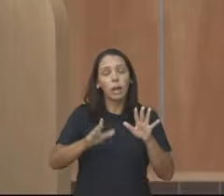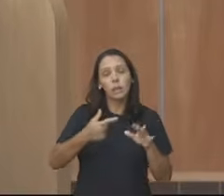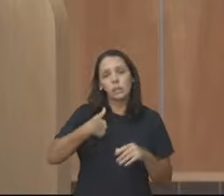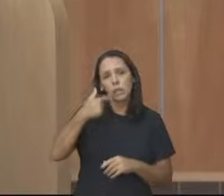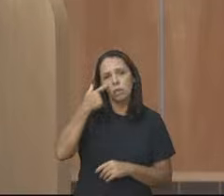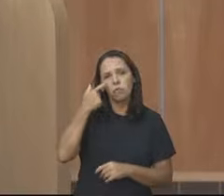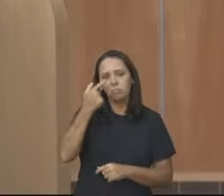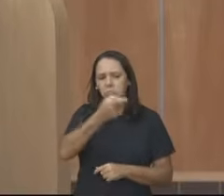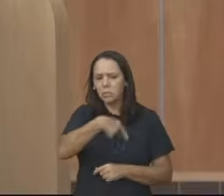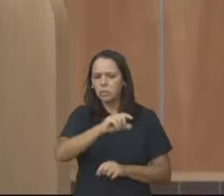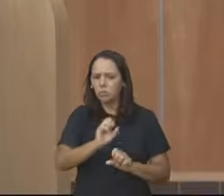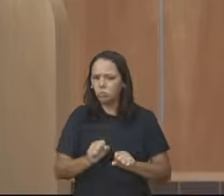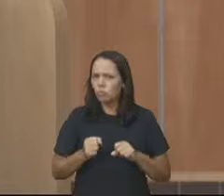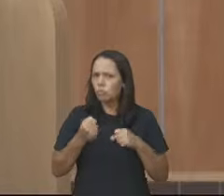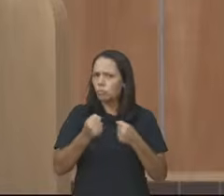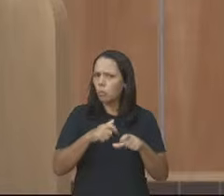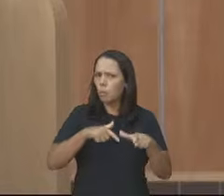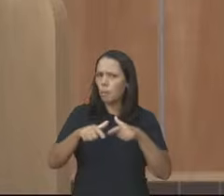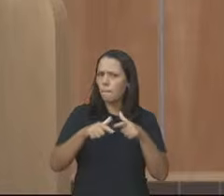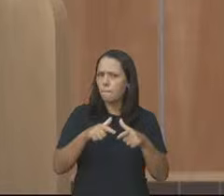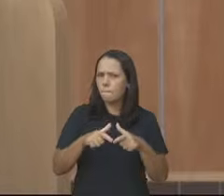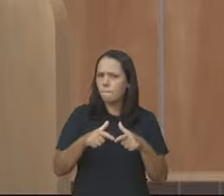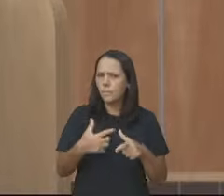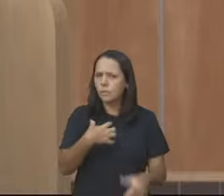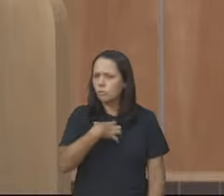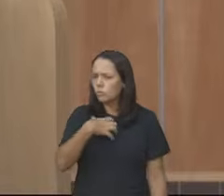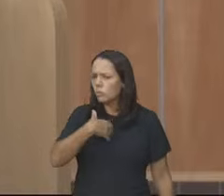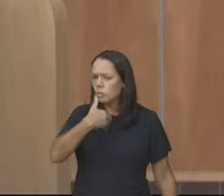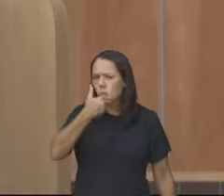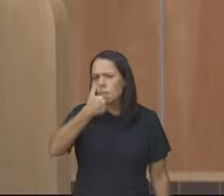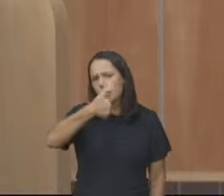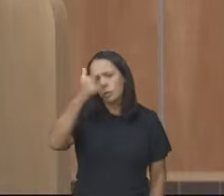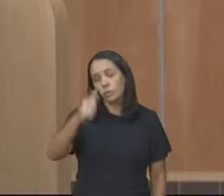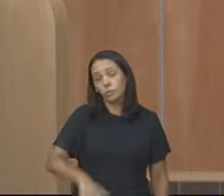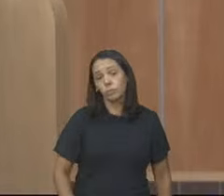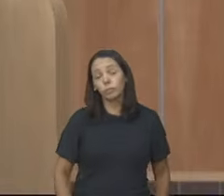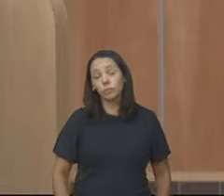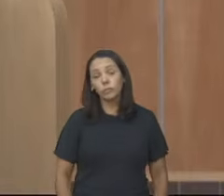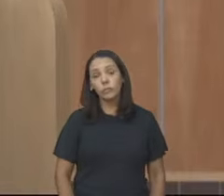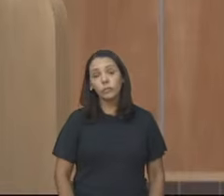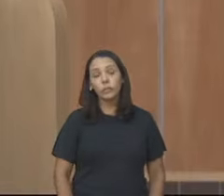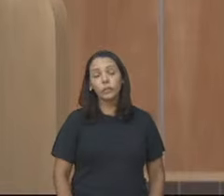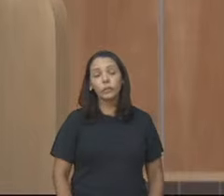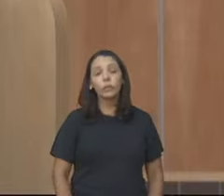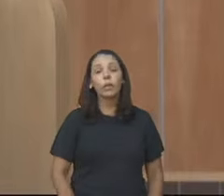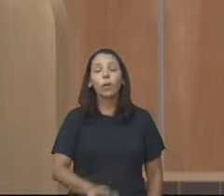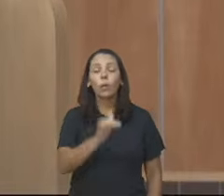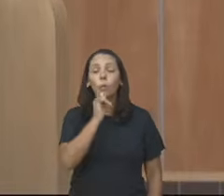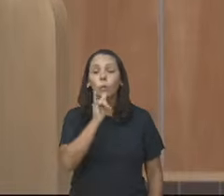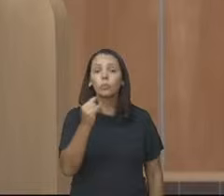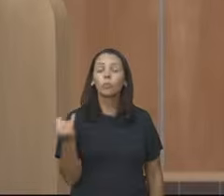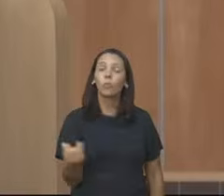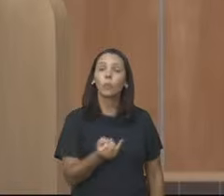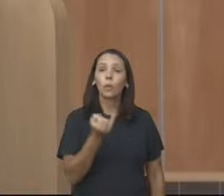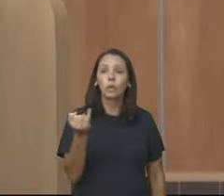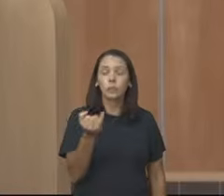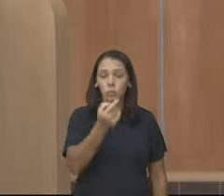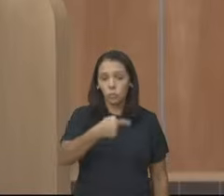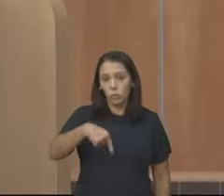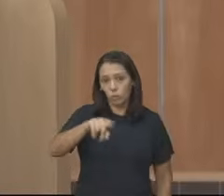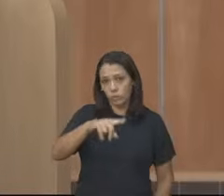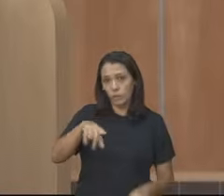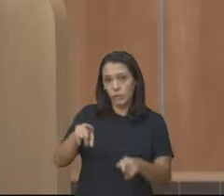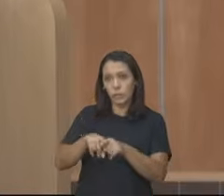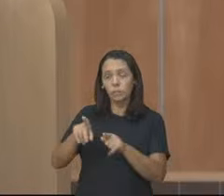seu melhor nas condições que eles trabalham. Então, queria deixar aqui um recado importante para nós, para vocês também